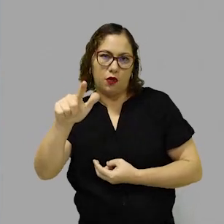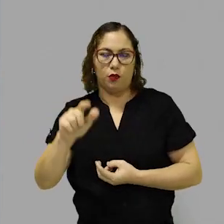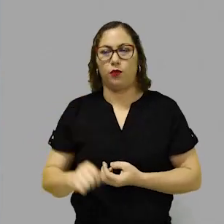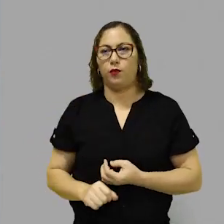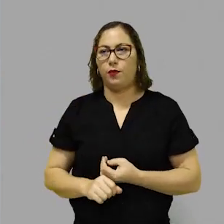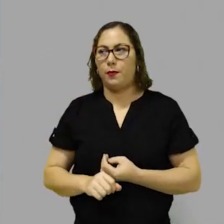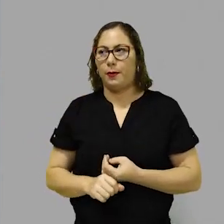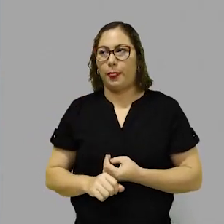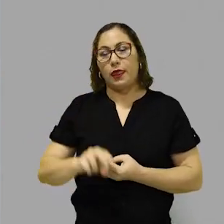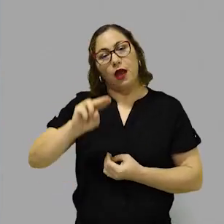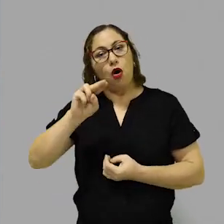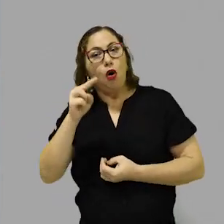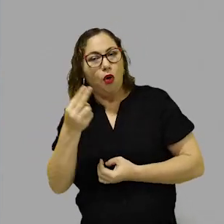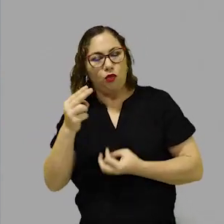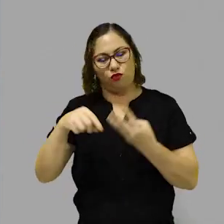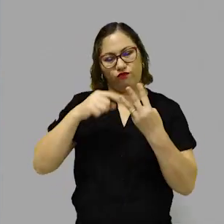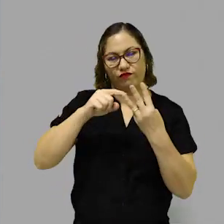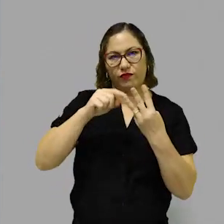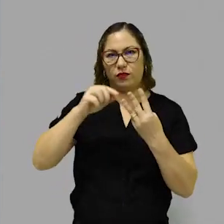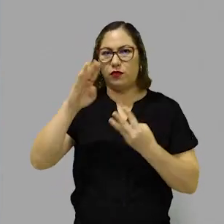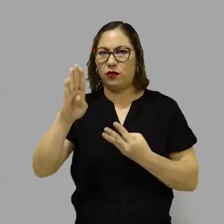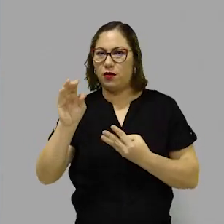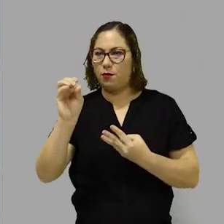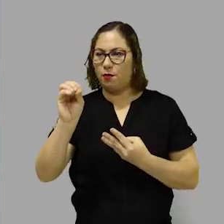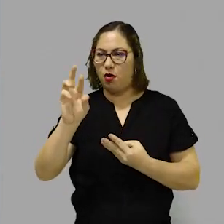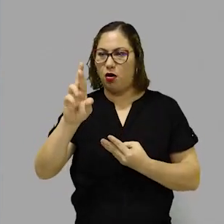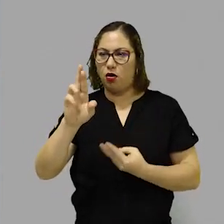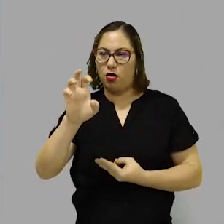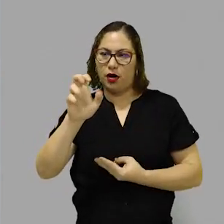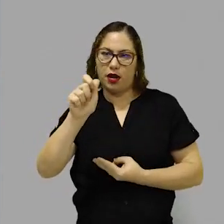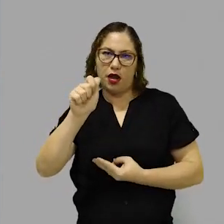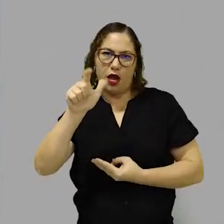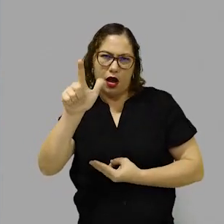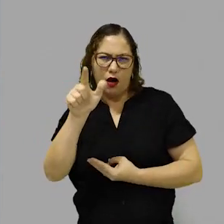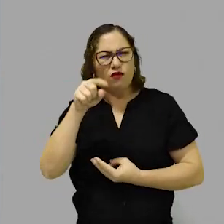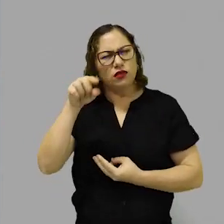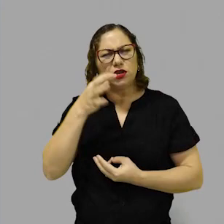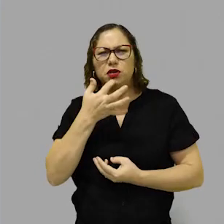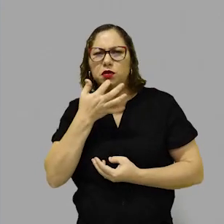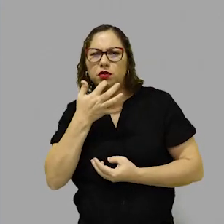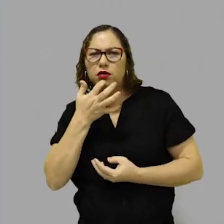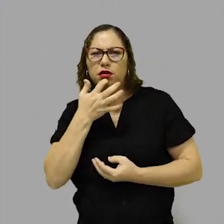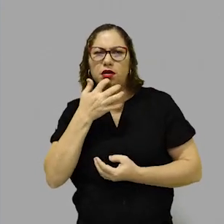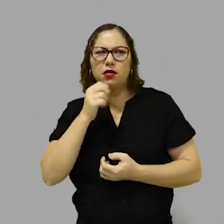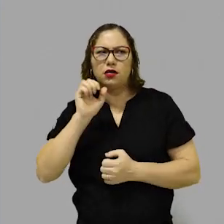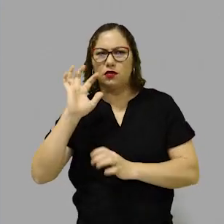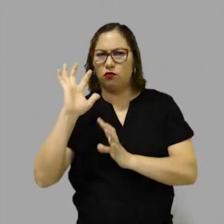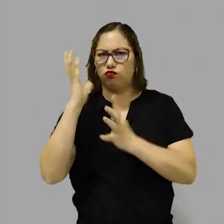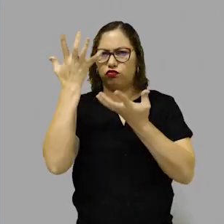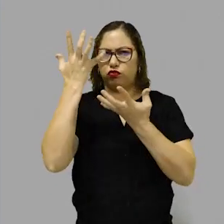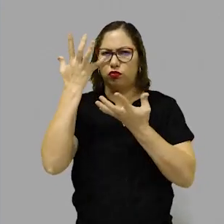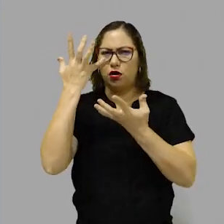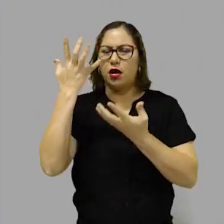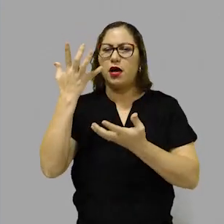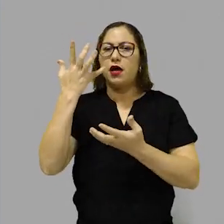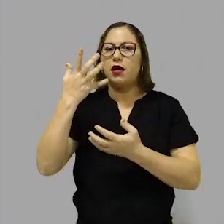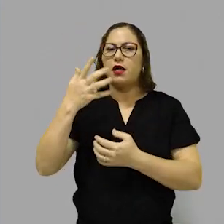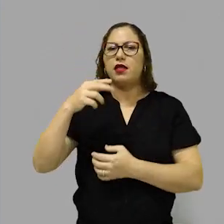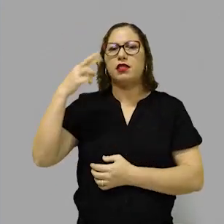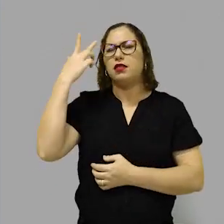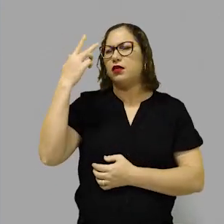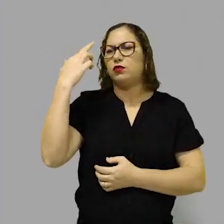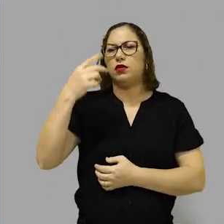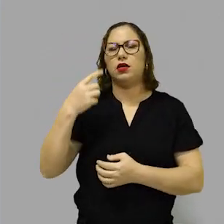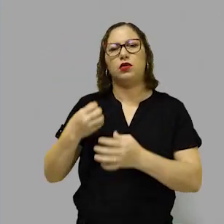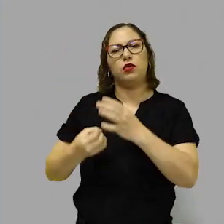também boreal. Vocês já devem ter ouvido falar de um fenômeno natural conhecido como aurora boreal, que